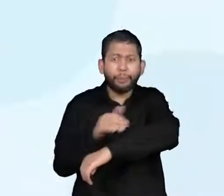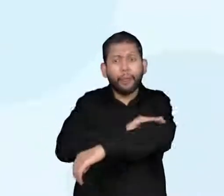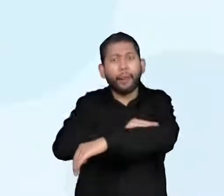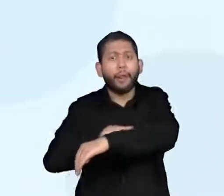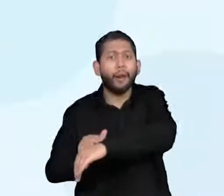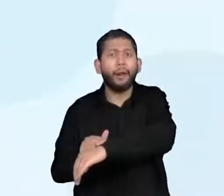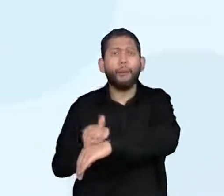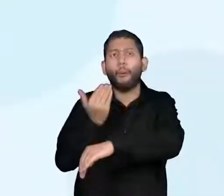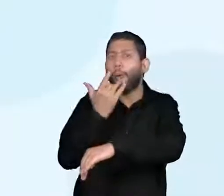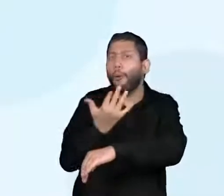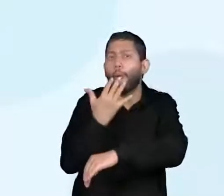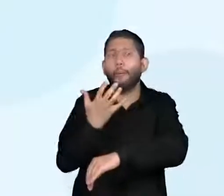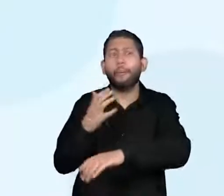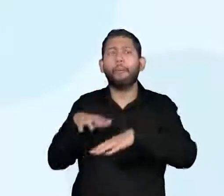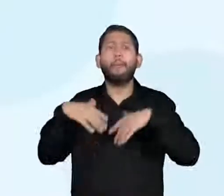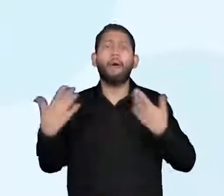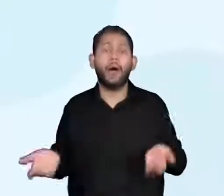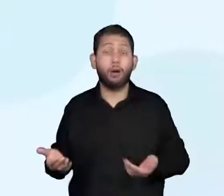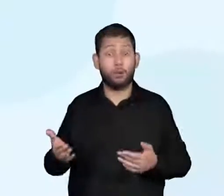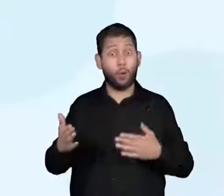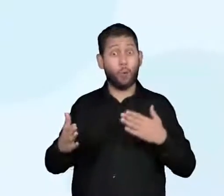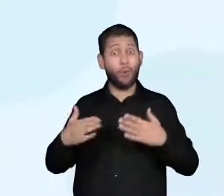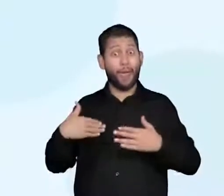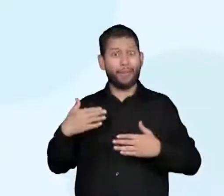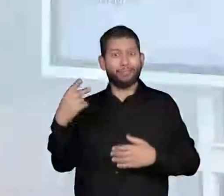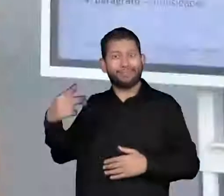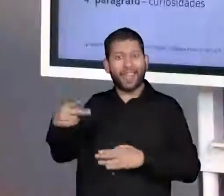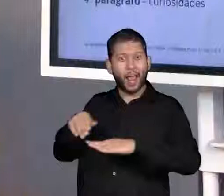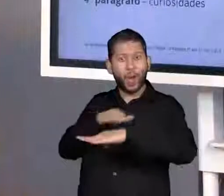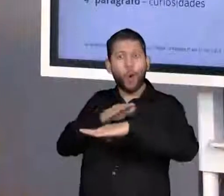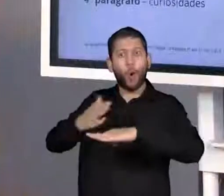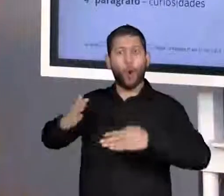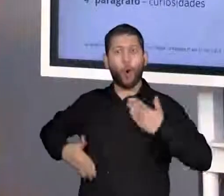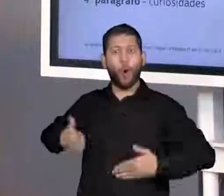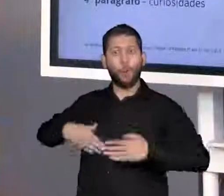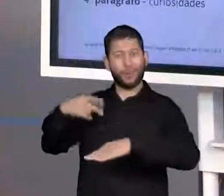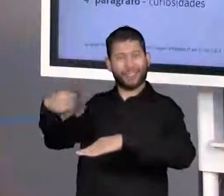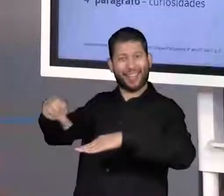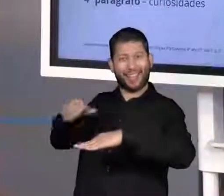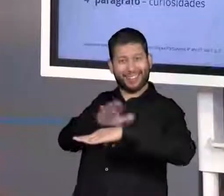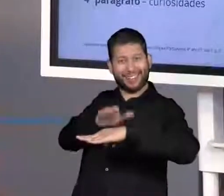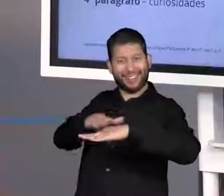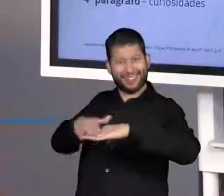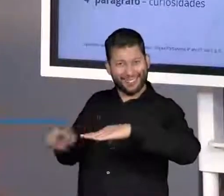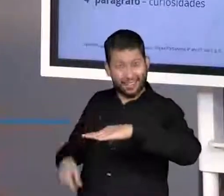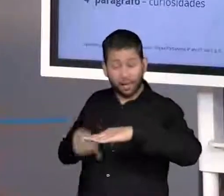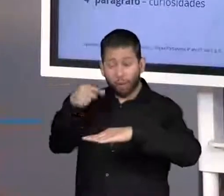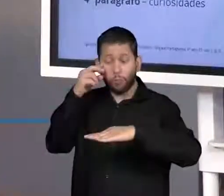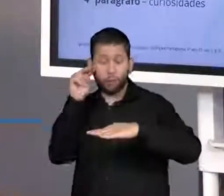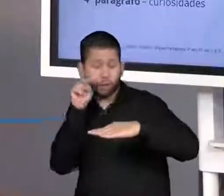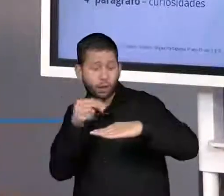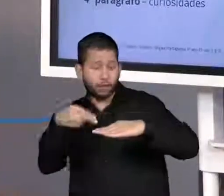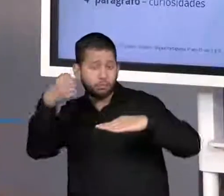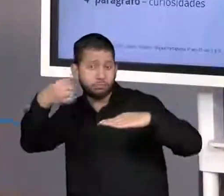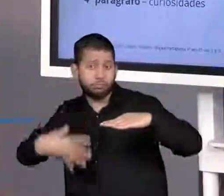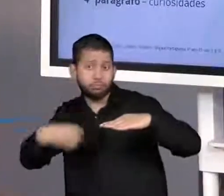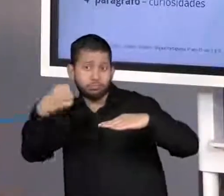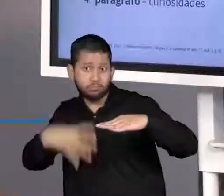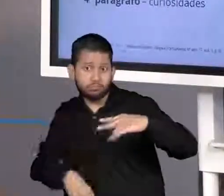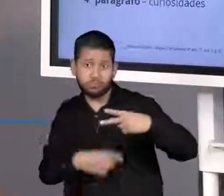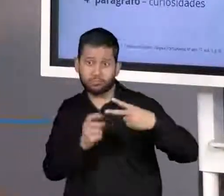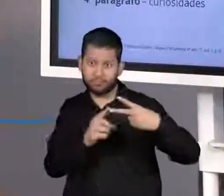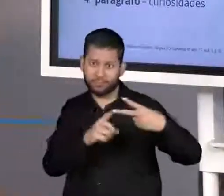tamanho, volume, a cor. Então, eu vou ficar mais fixo nas características físicas desse animal. Muito